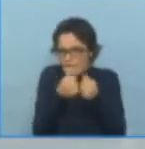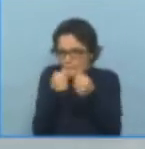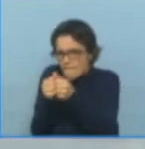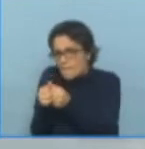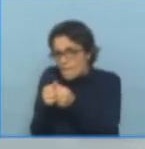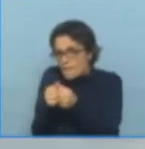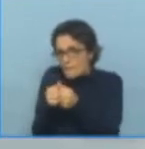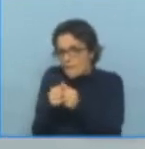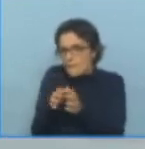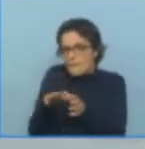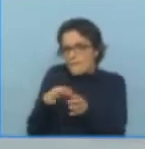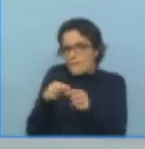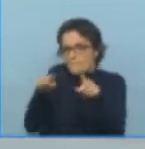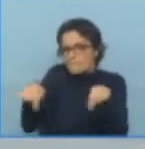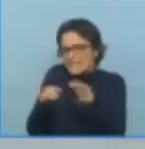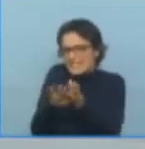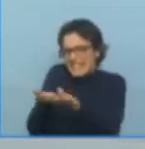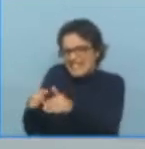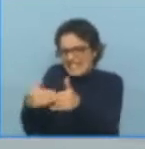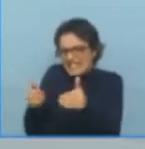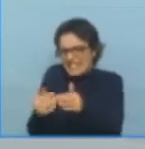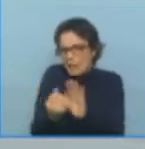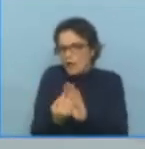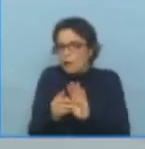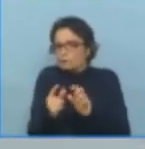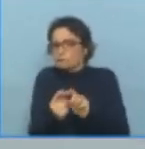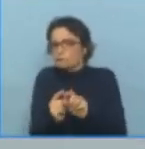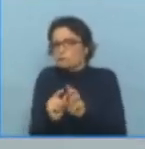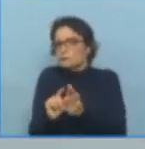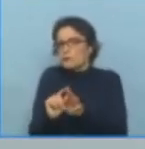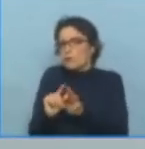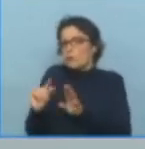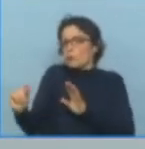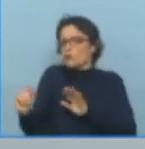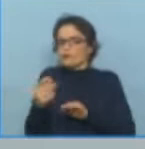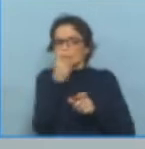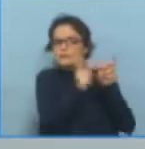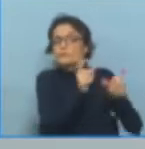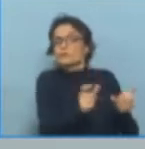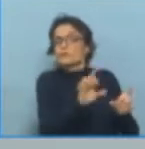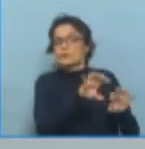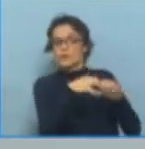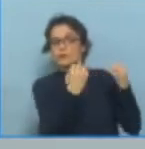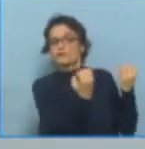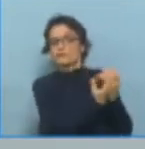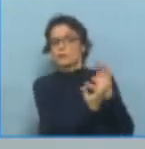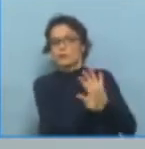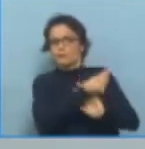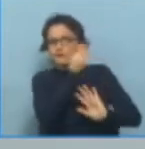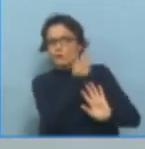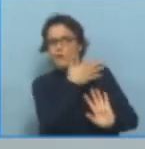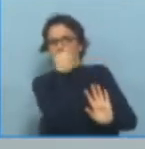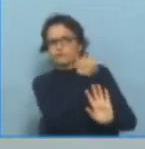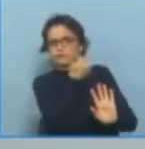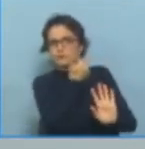estanques, ascéticos, porque numa sociedade onde se promove apenas o belo, o jovem, é